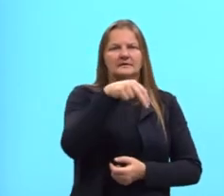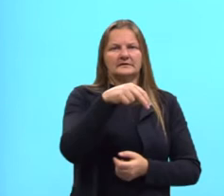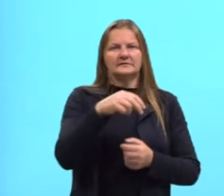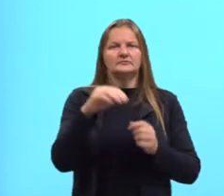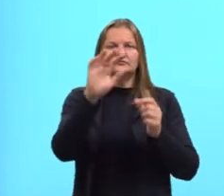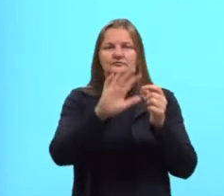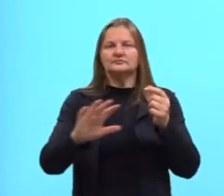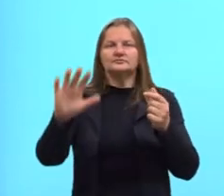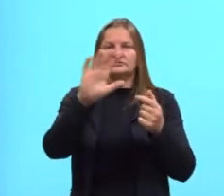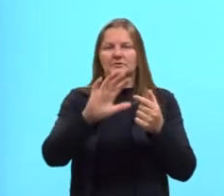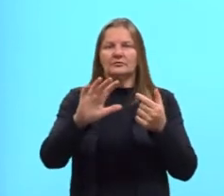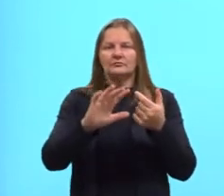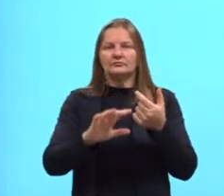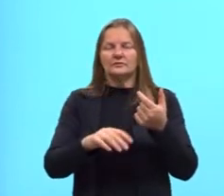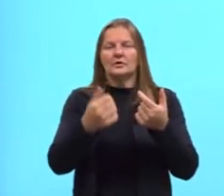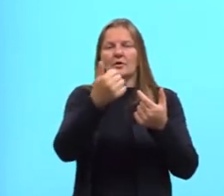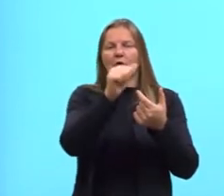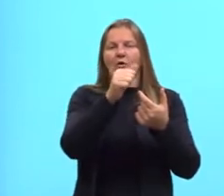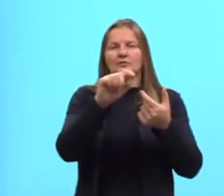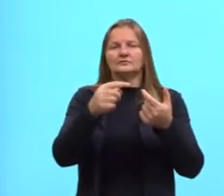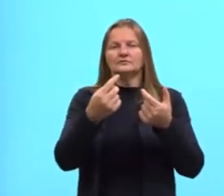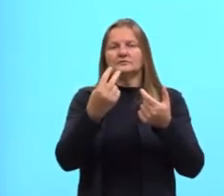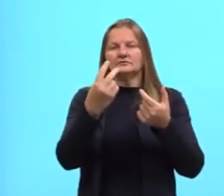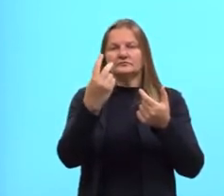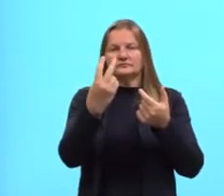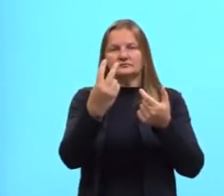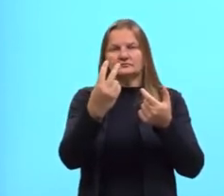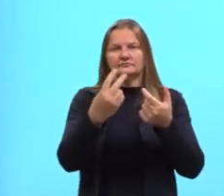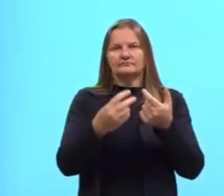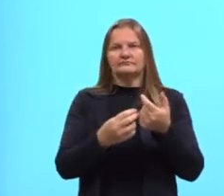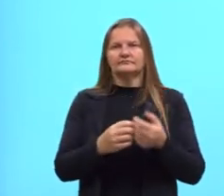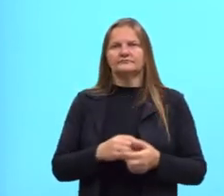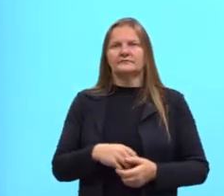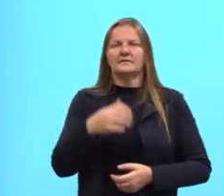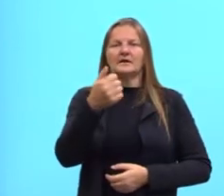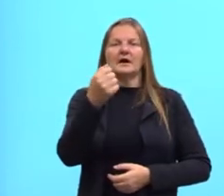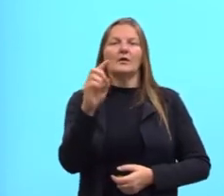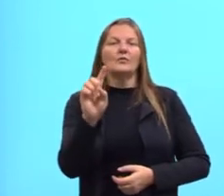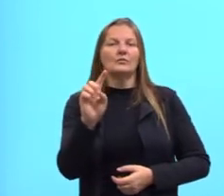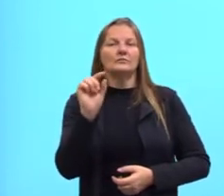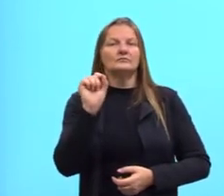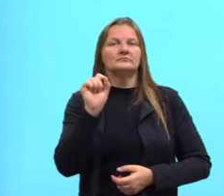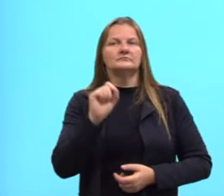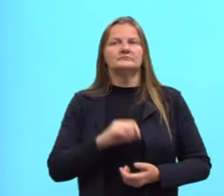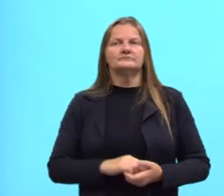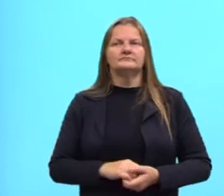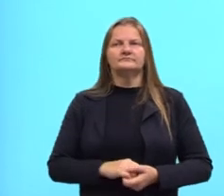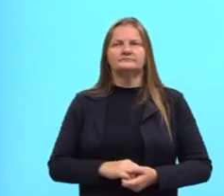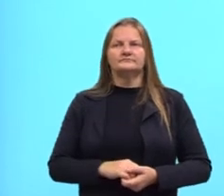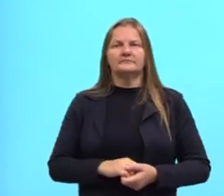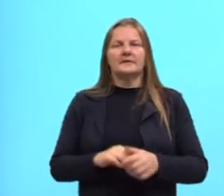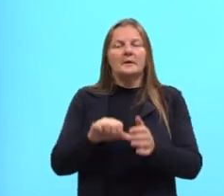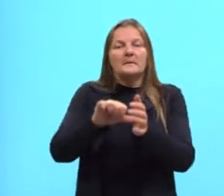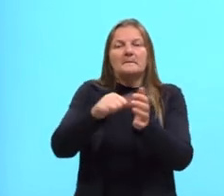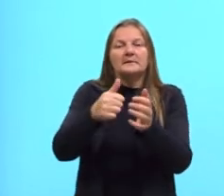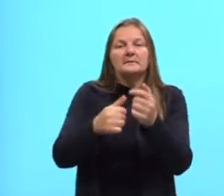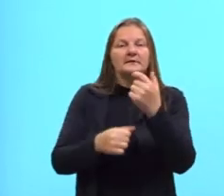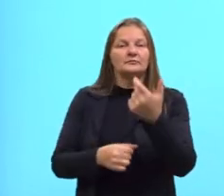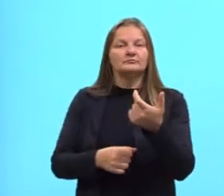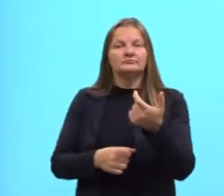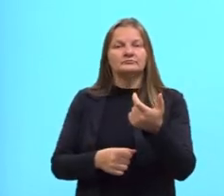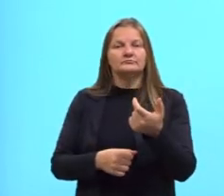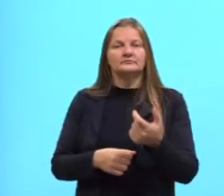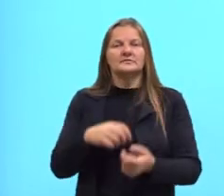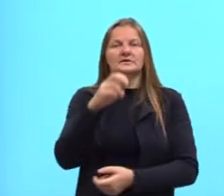Nós Vamos considerar o 11,2 o a um nós já temos a uma o primeiro termo da nossa pa